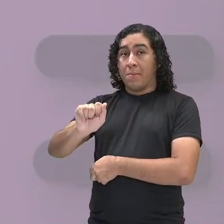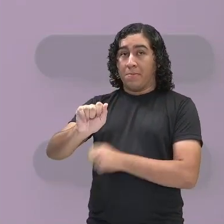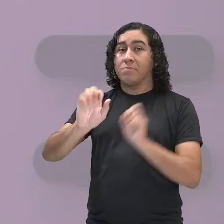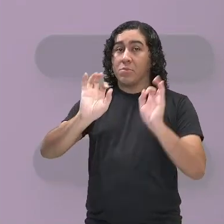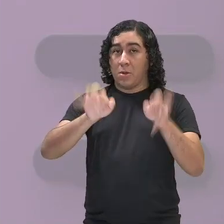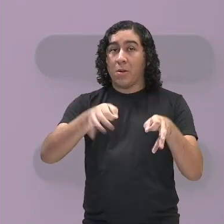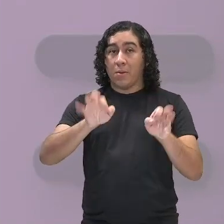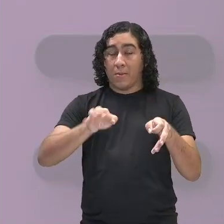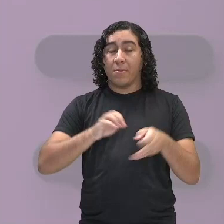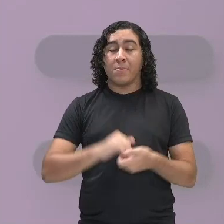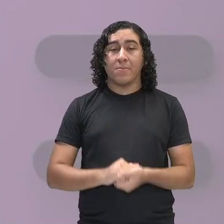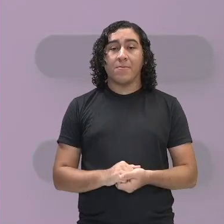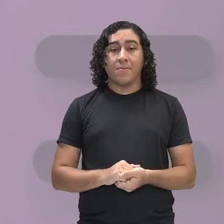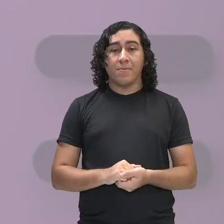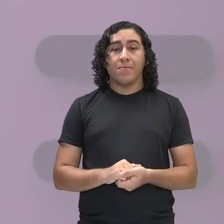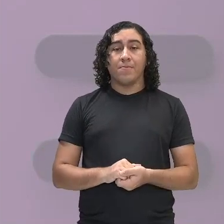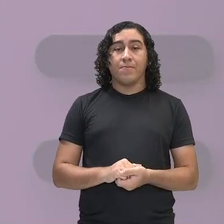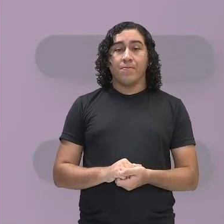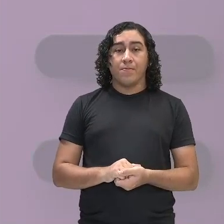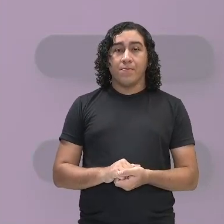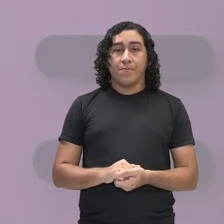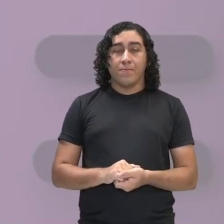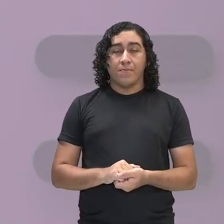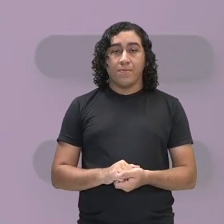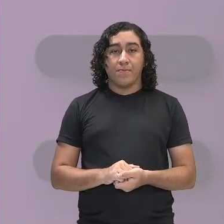progressões aritméticas que fazem parte